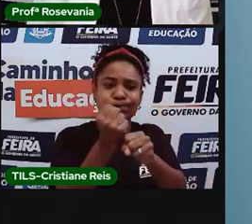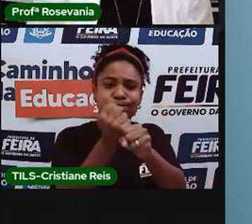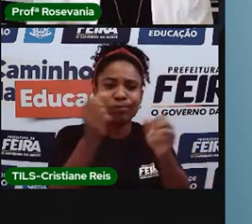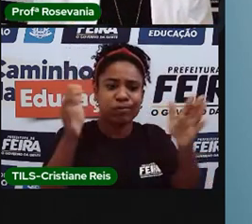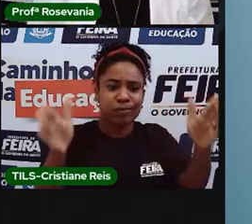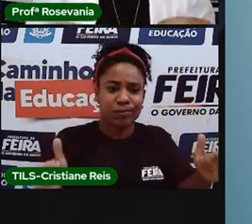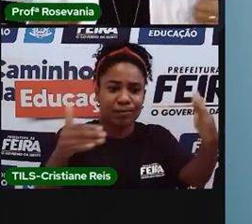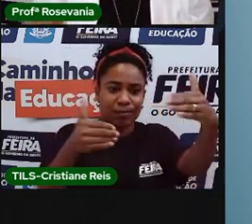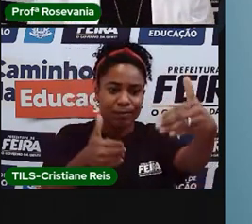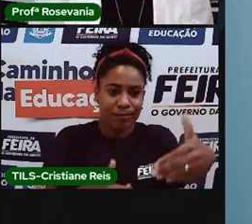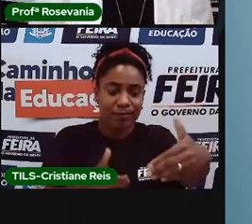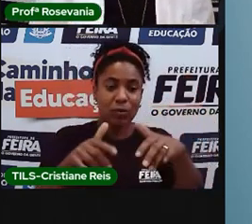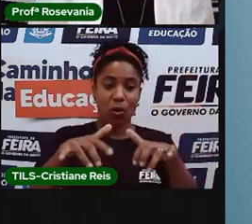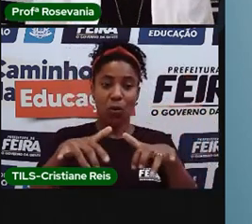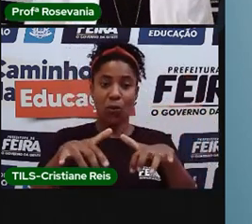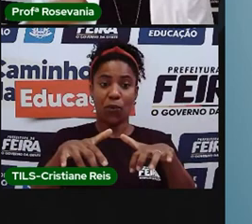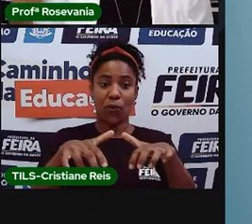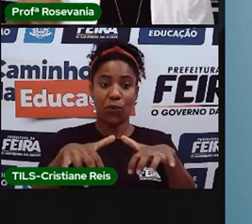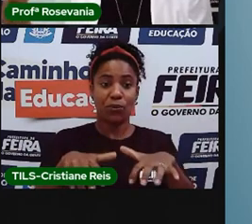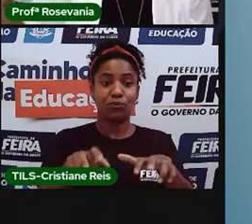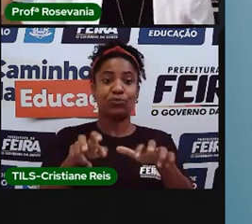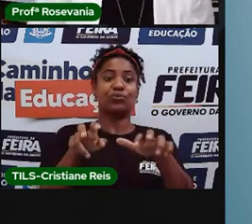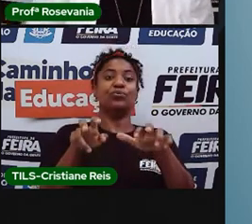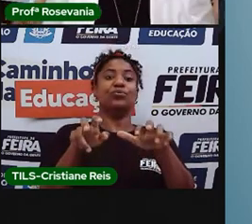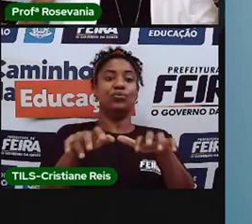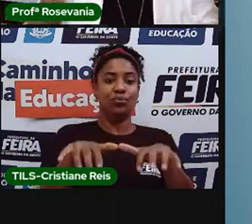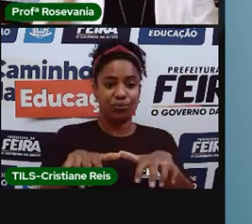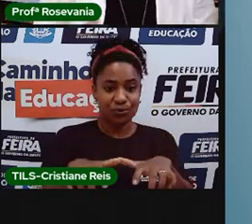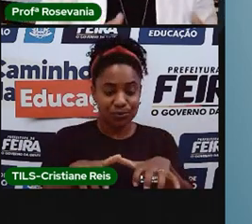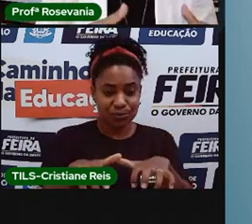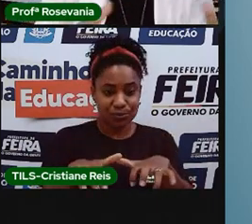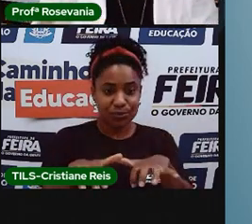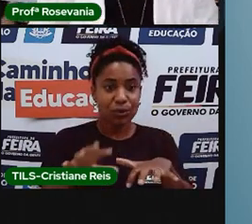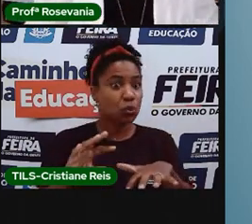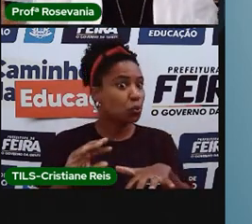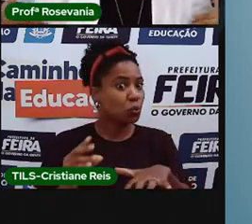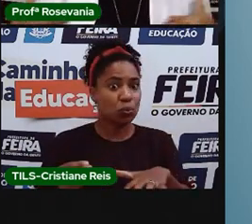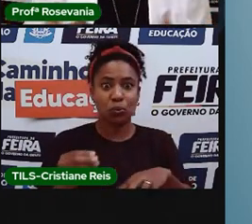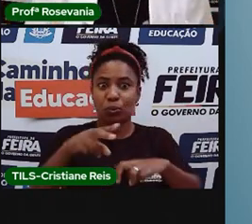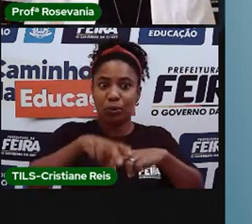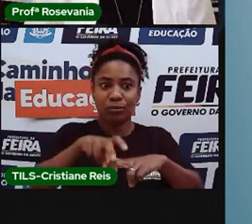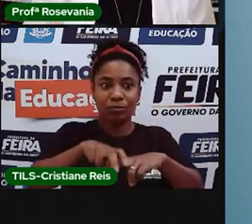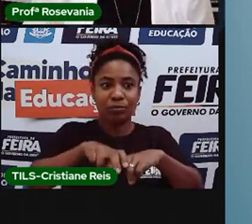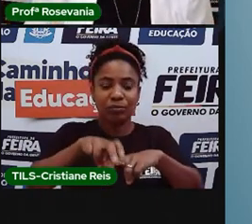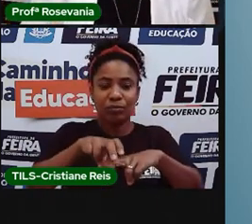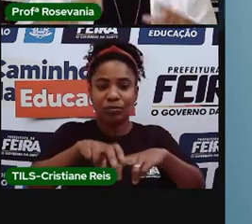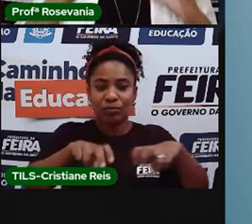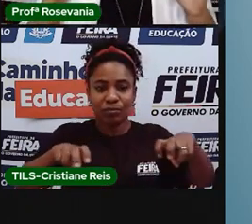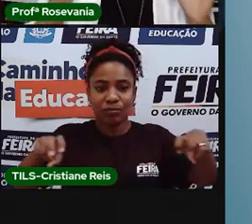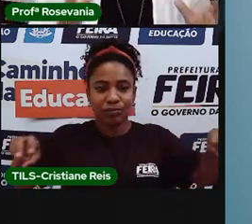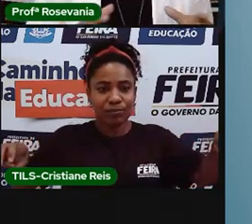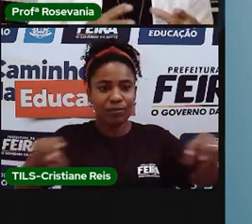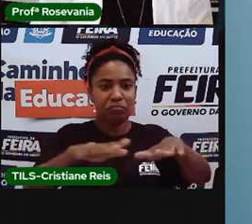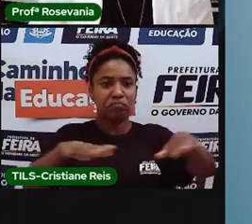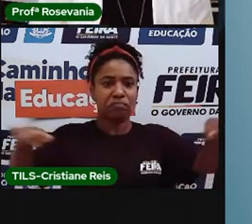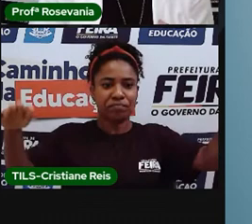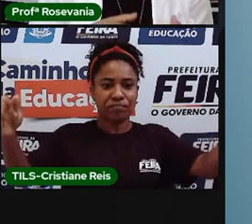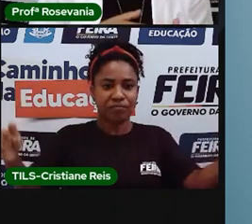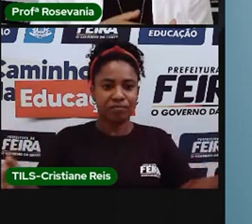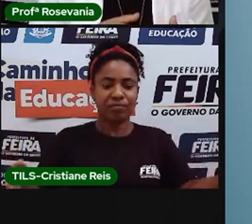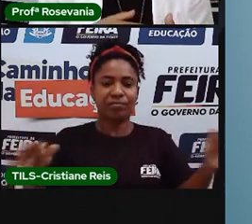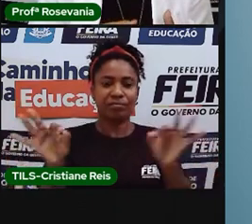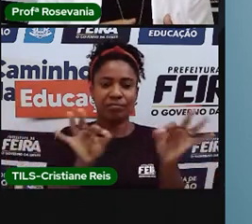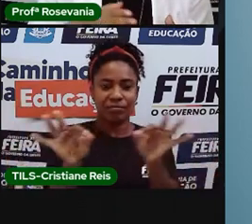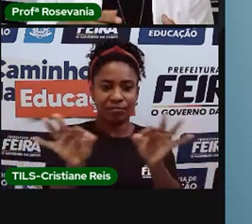ficar à disposição, até das poltronas, o estilo ali, tudo, eles botam no esqueminha que eles vão fazer para que fique